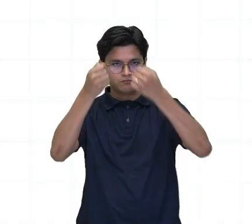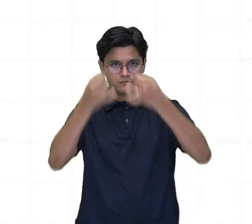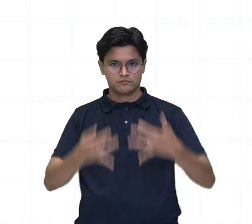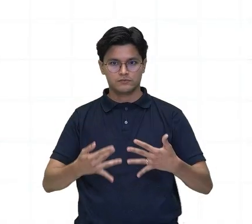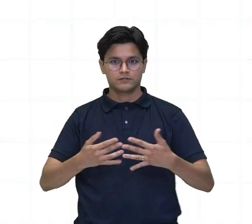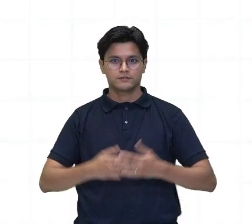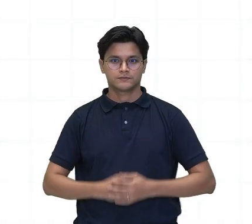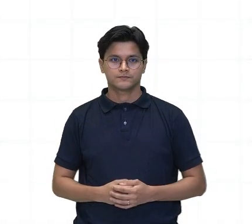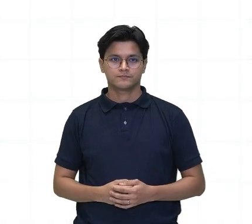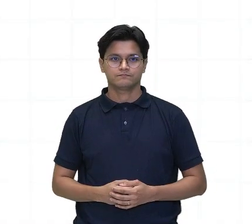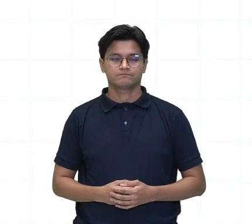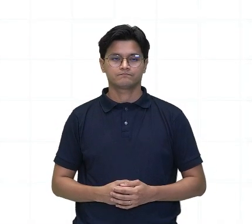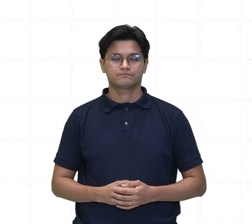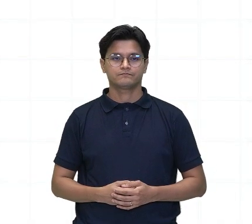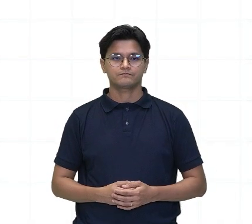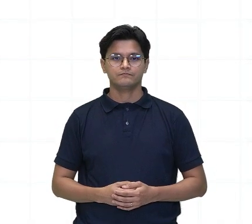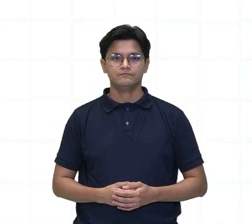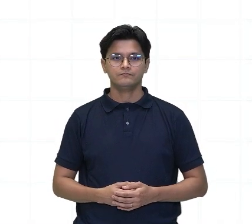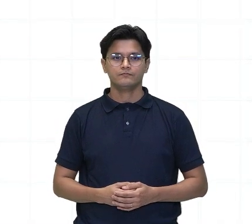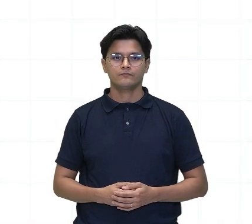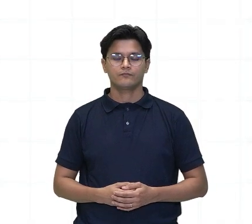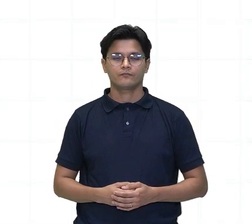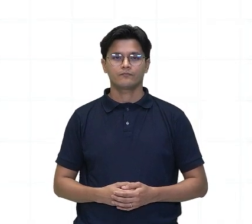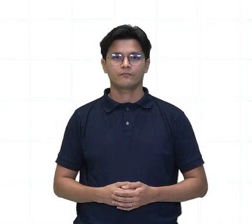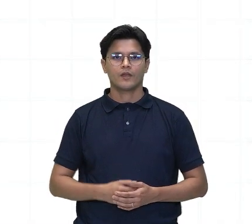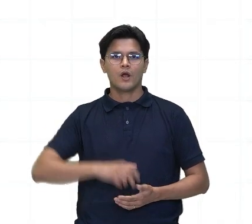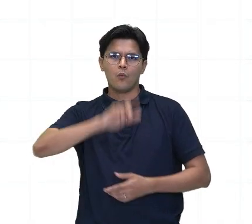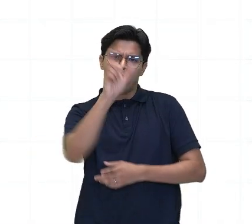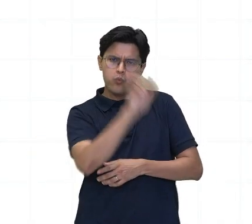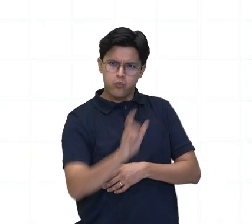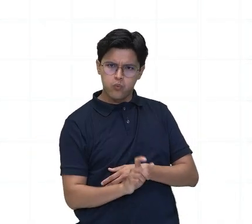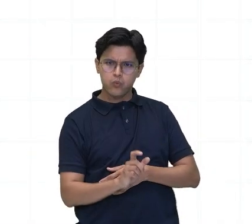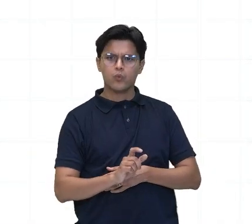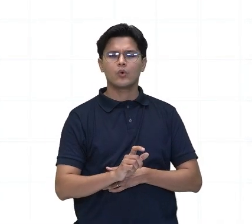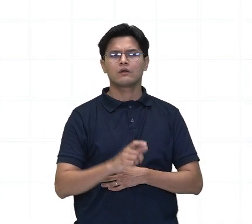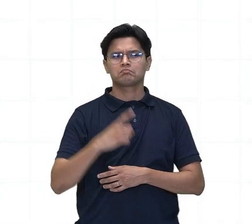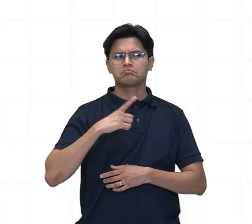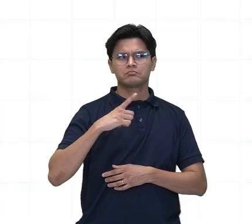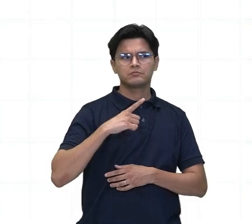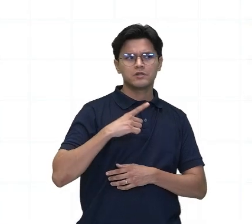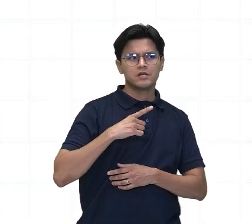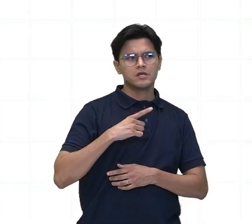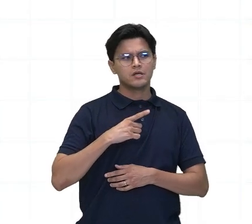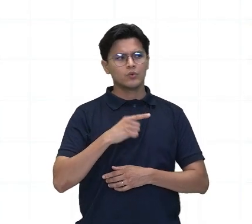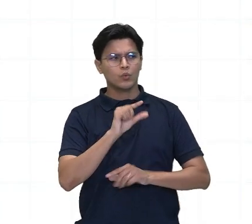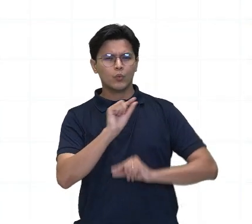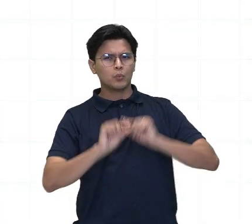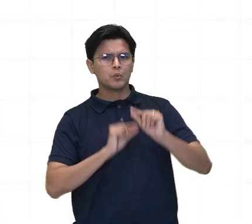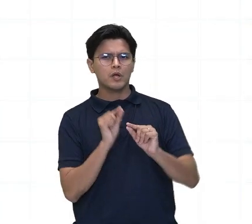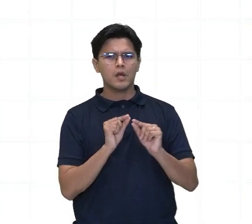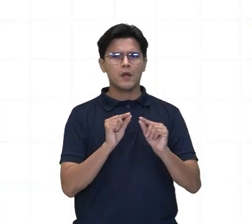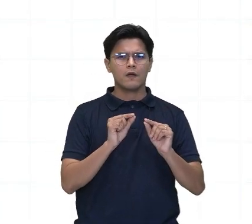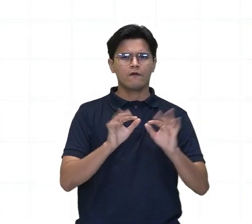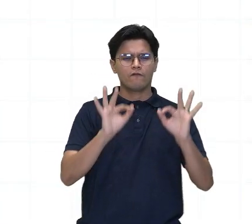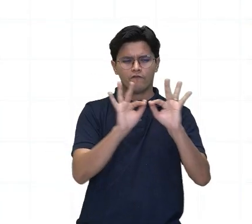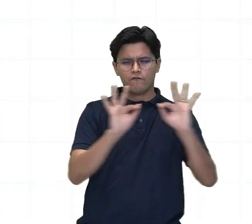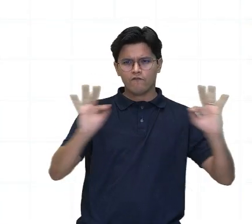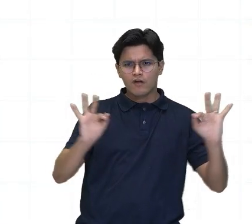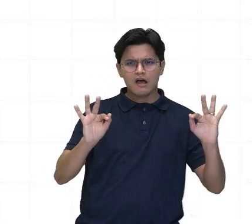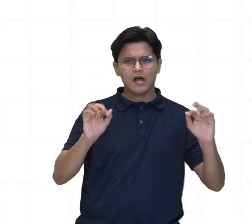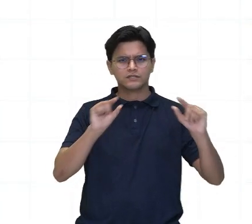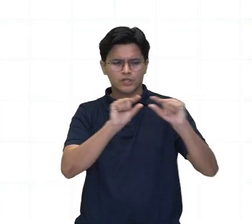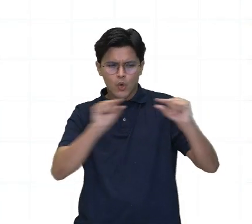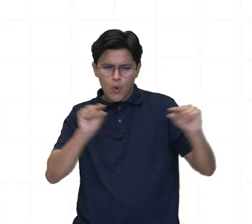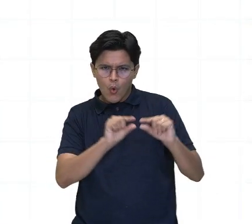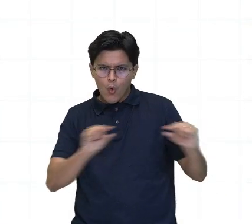Então, vejam só. Aí vem assim, ela se constitui principalmente de frases e códigos, né? Diferente. Então, vejo que quando a